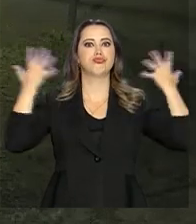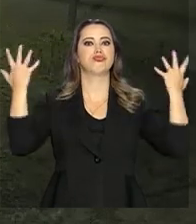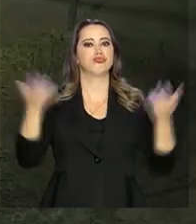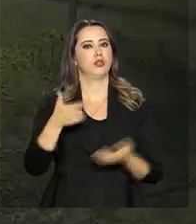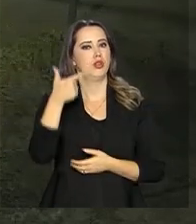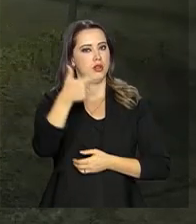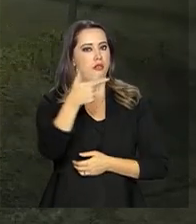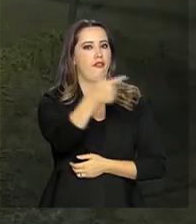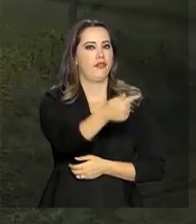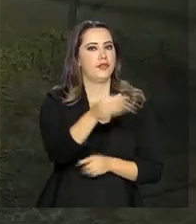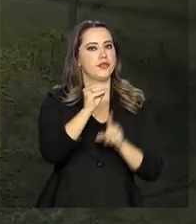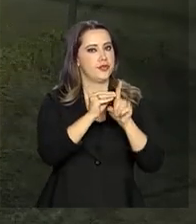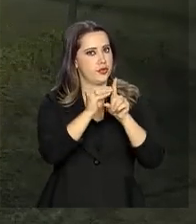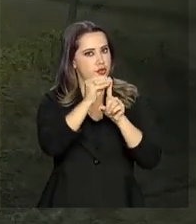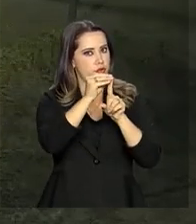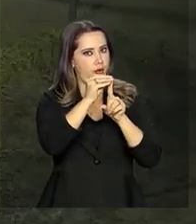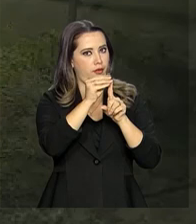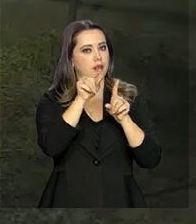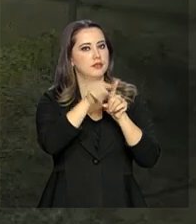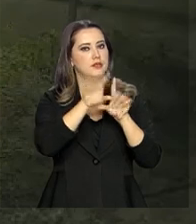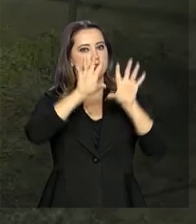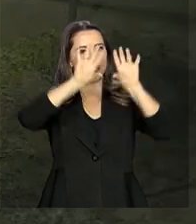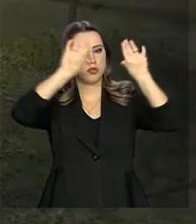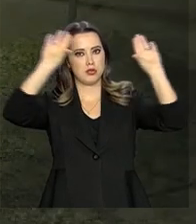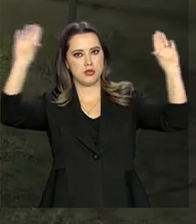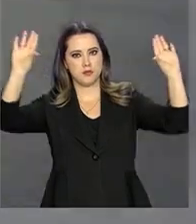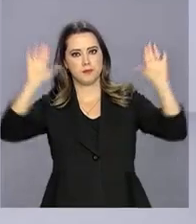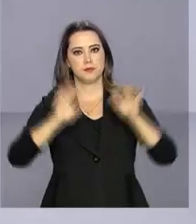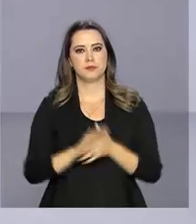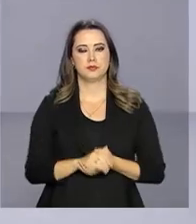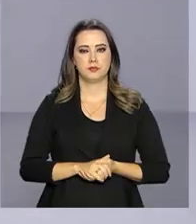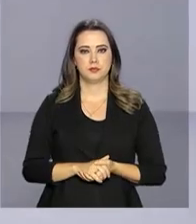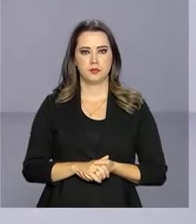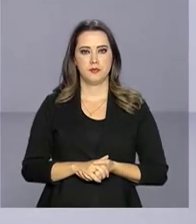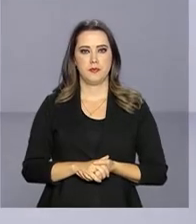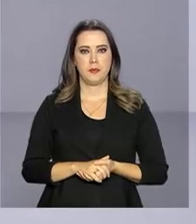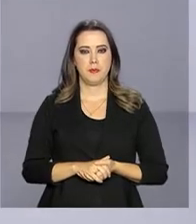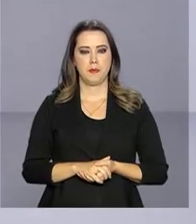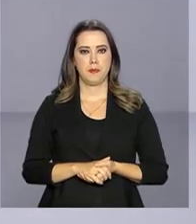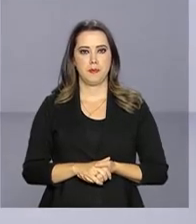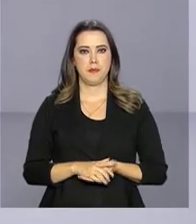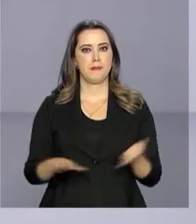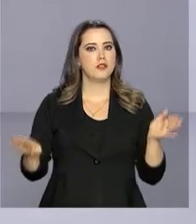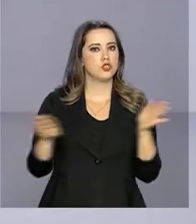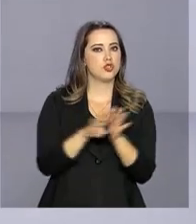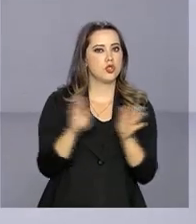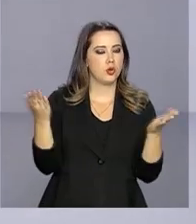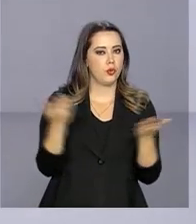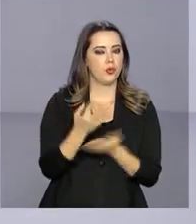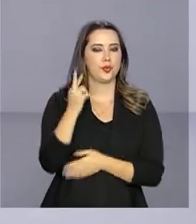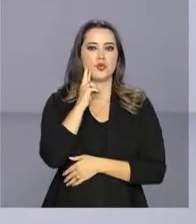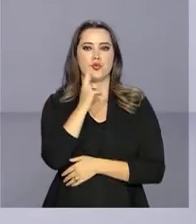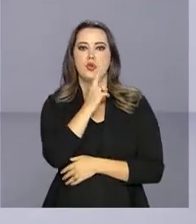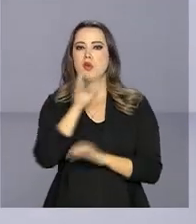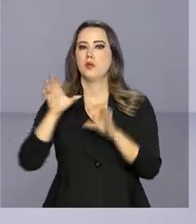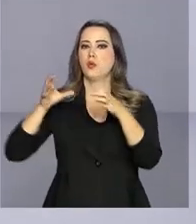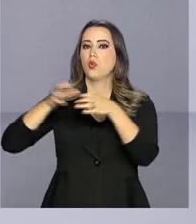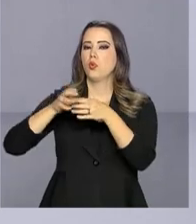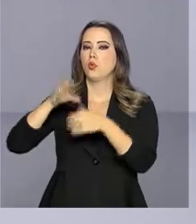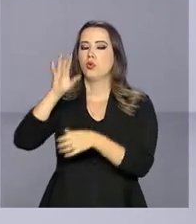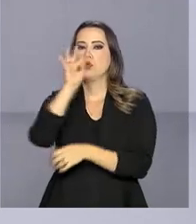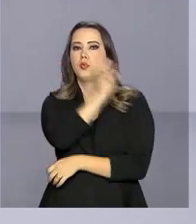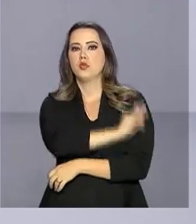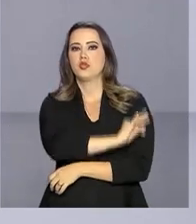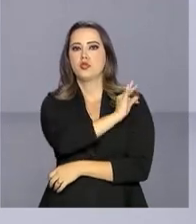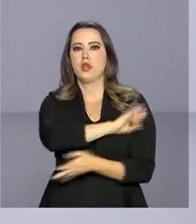em 27 graus e céu com poucas nuvens. Chega ainda hoje a Roraima uma comissão de